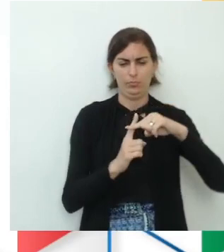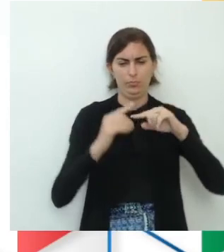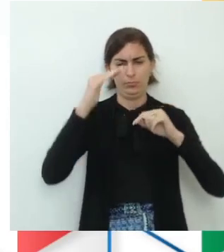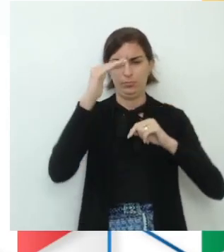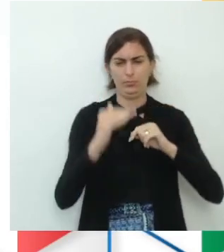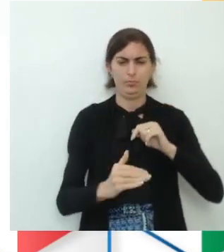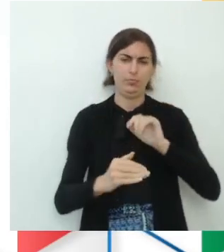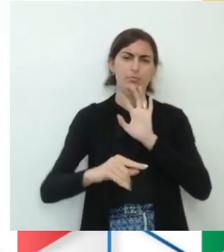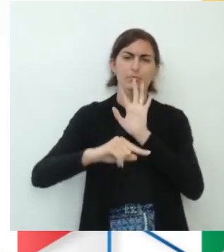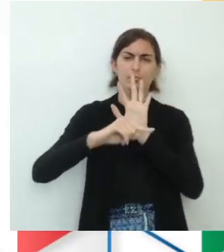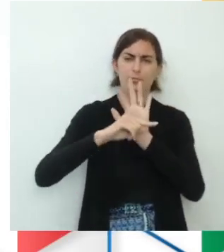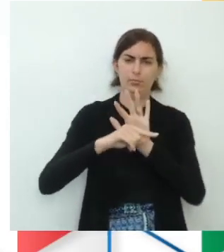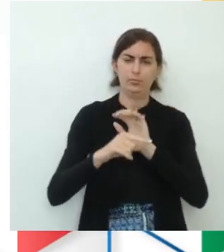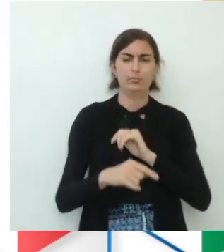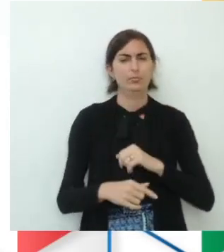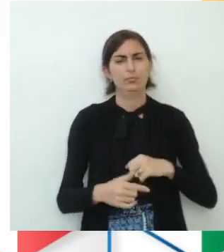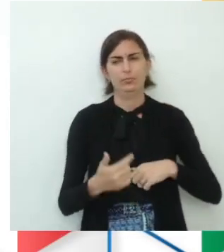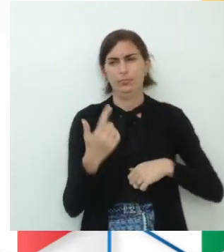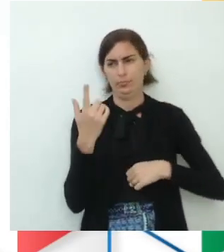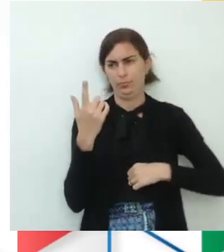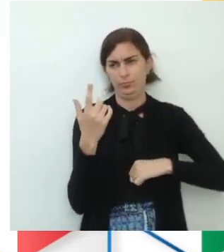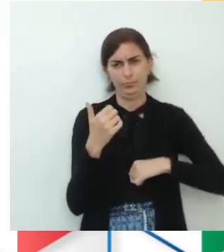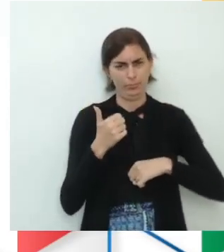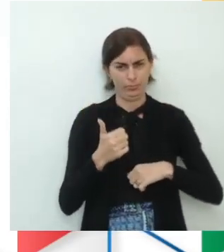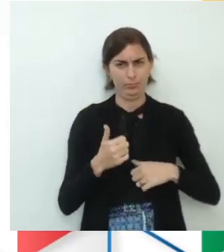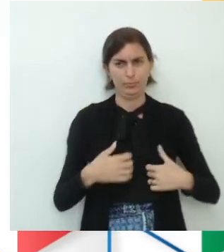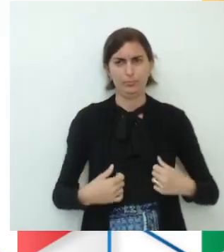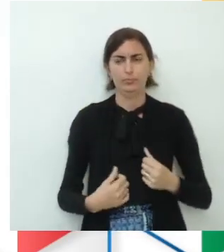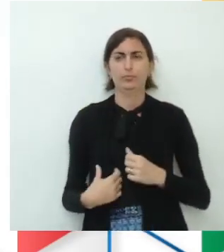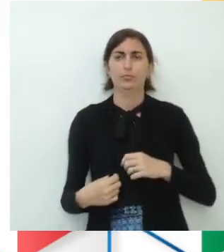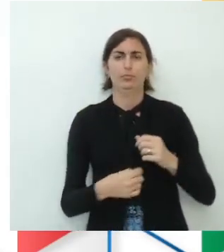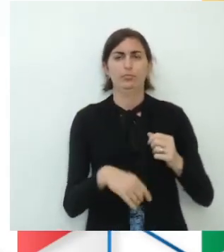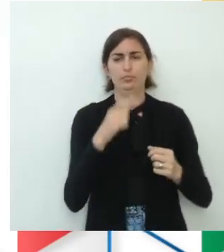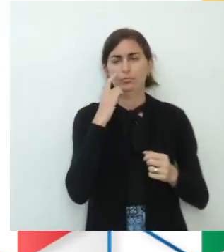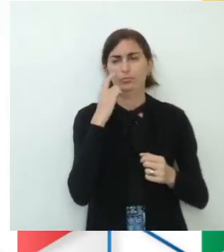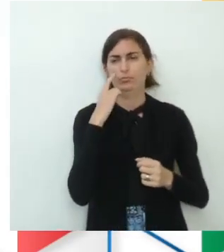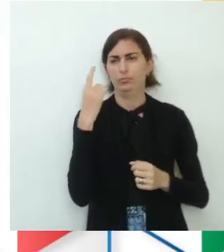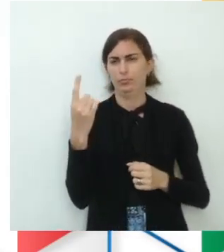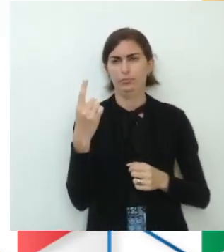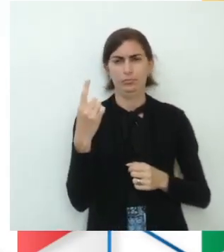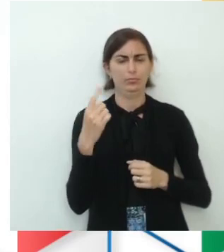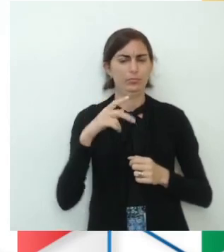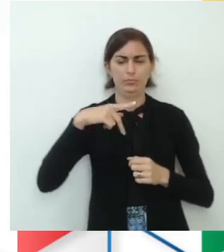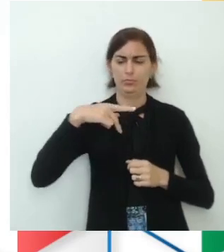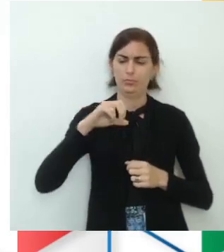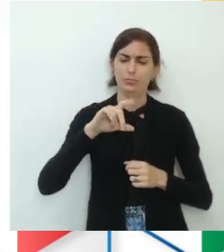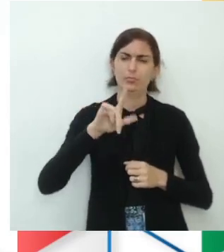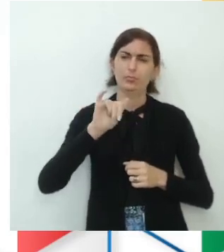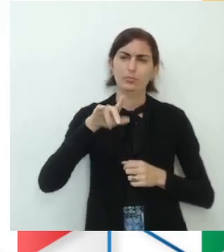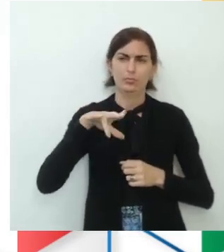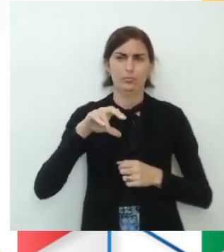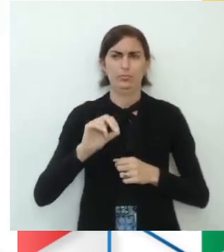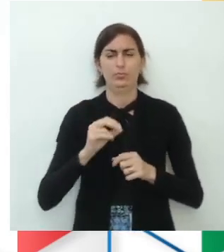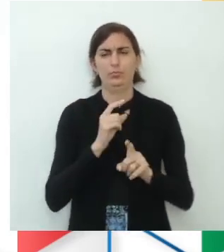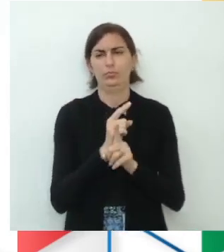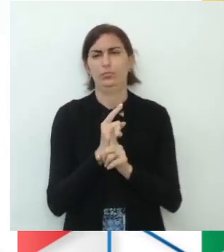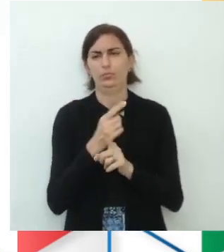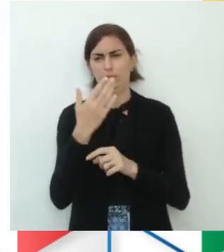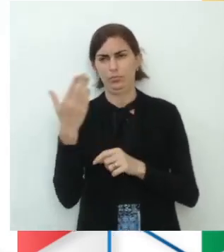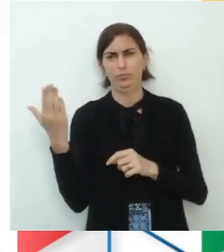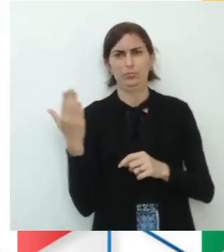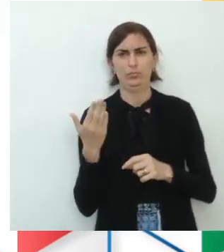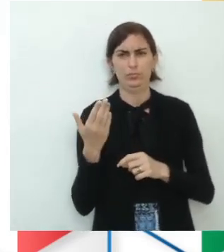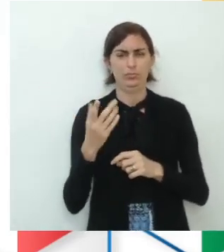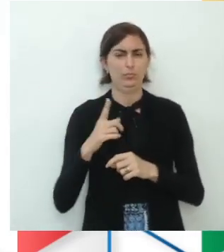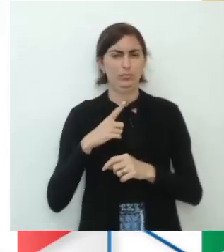para baixo na reta y negativo, tá bom? Vamos lá então falar agora de polígono, porque a gente vai localizar esse